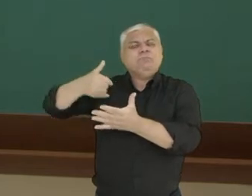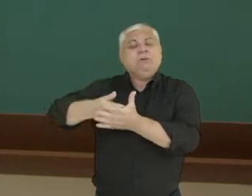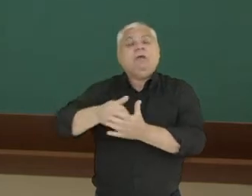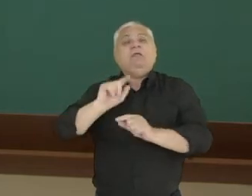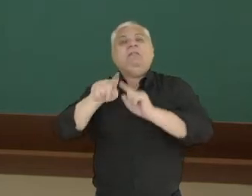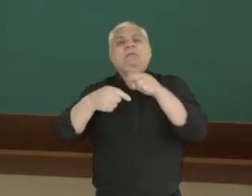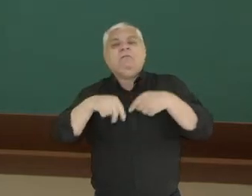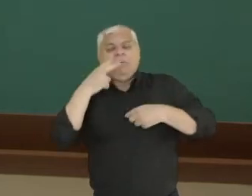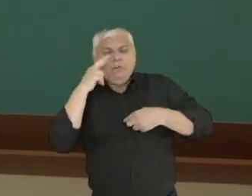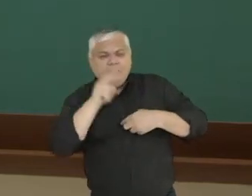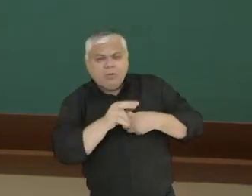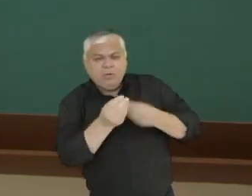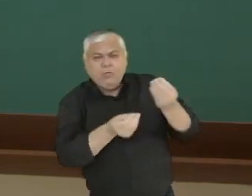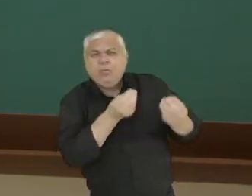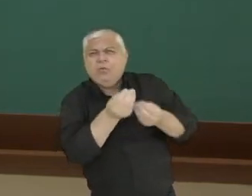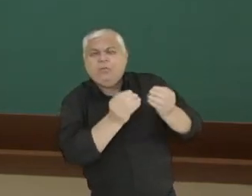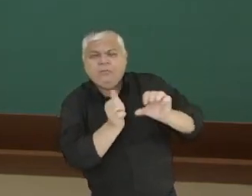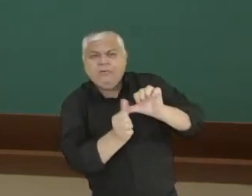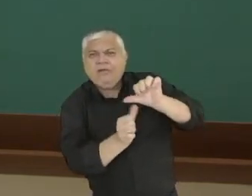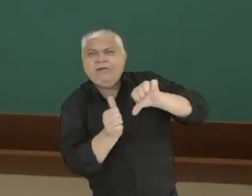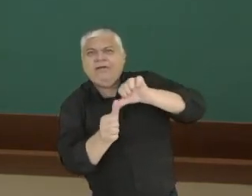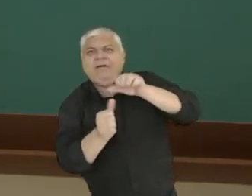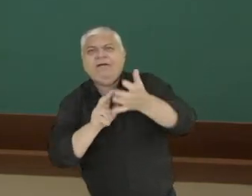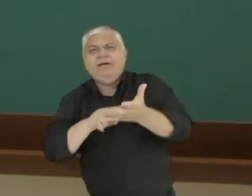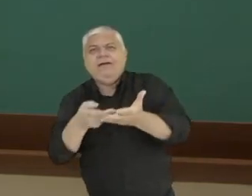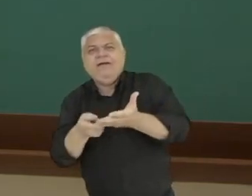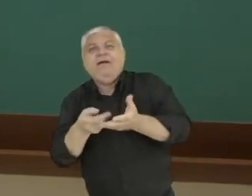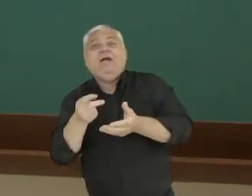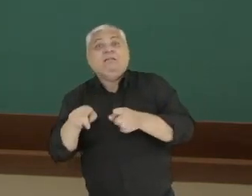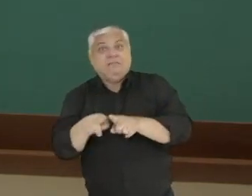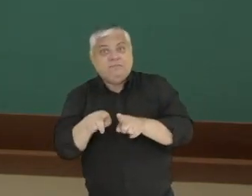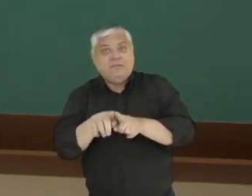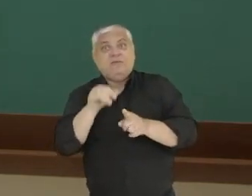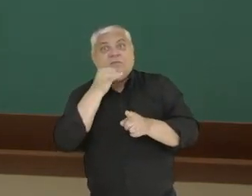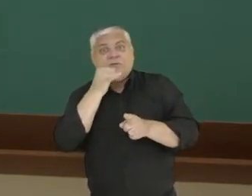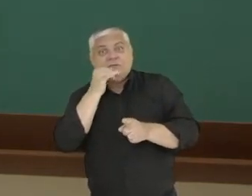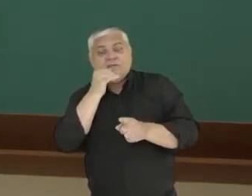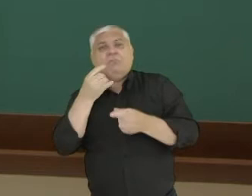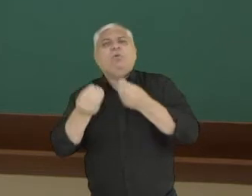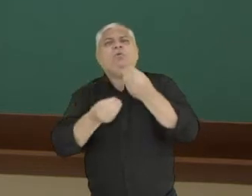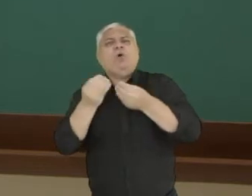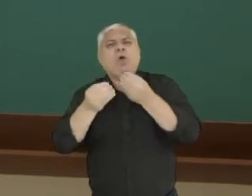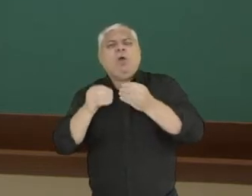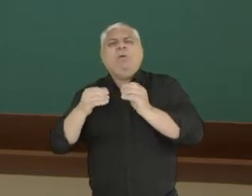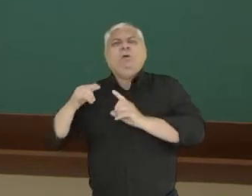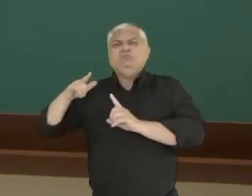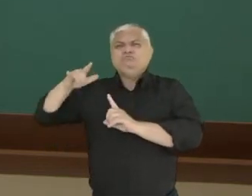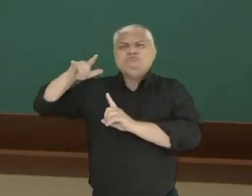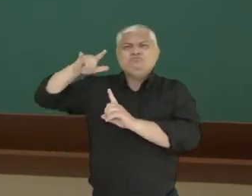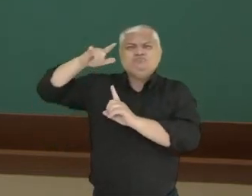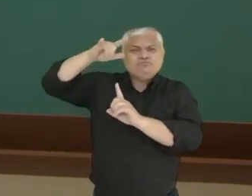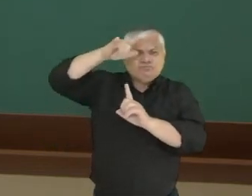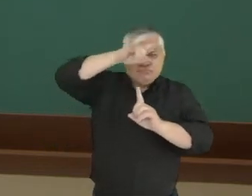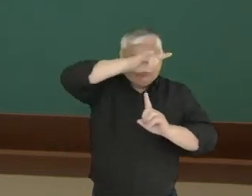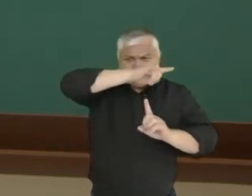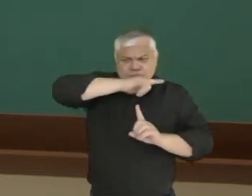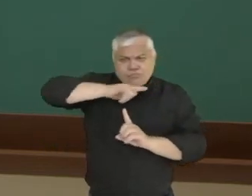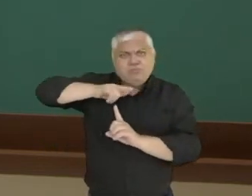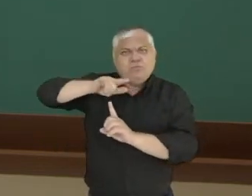dessas imagens, de que forma que nós podemos, a partir do sensoriamento remoto, das imagens de satélite, podemos